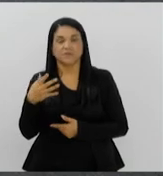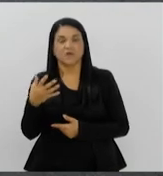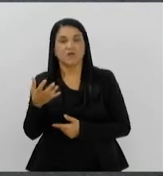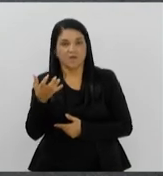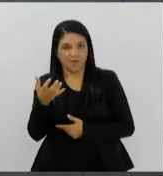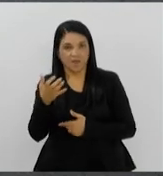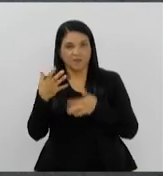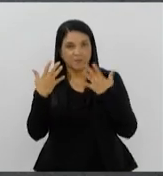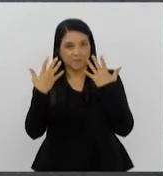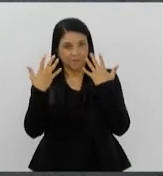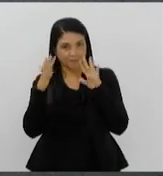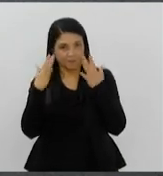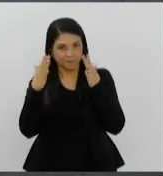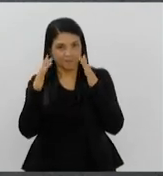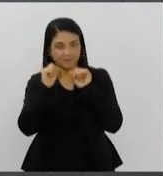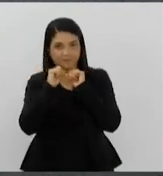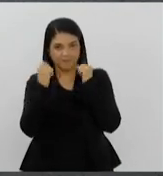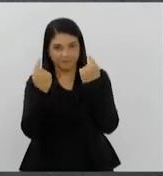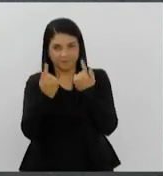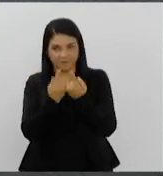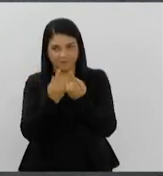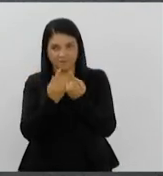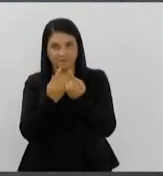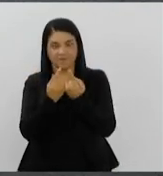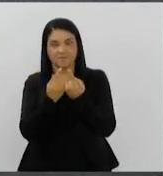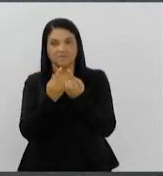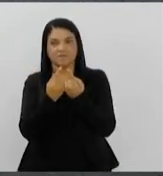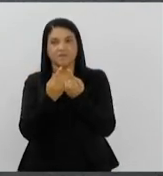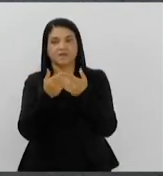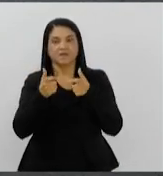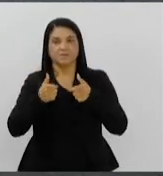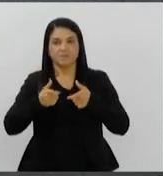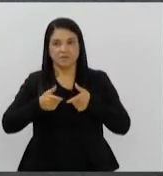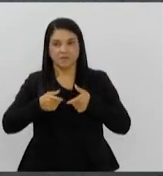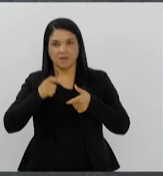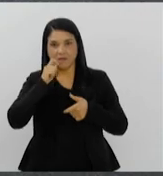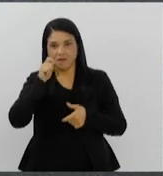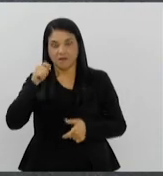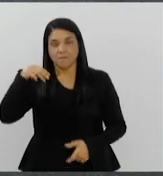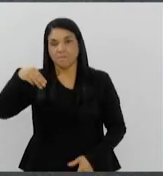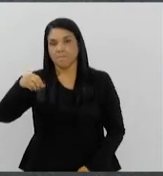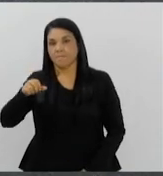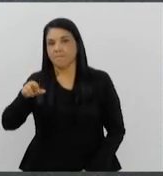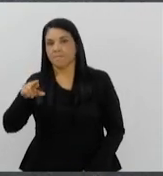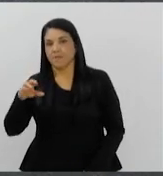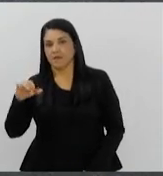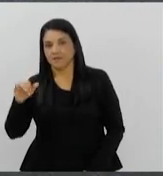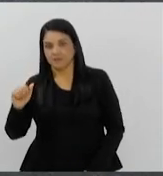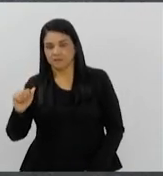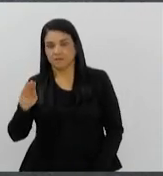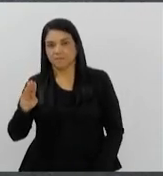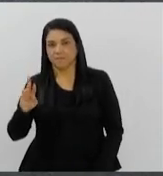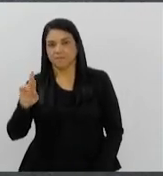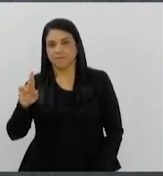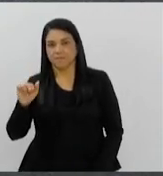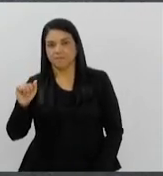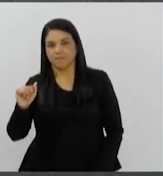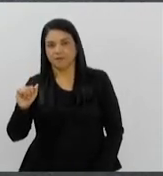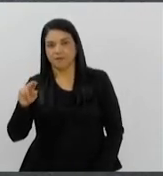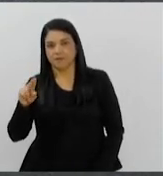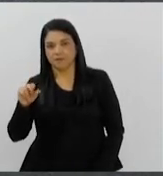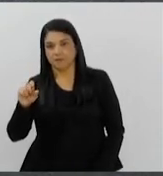enfim, parabenizar a casa pela concessão da medalha à senhora Márcia Brasil, que, é verdade,